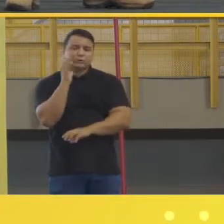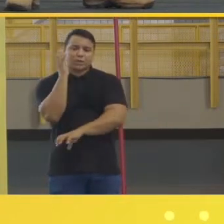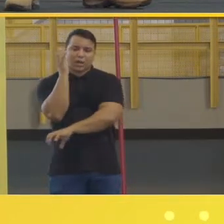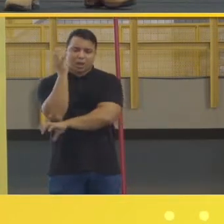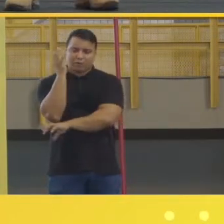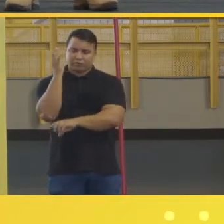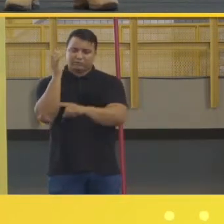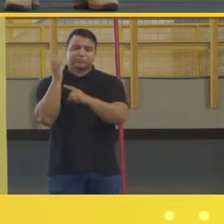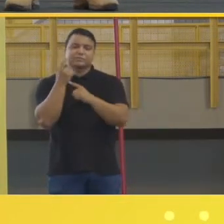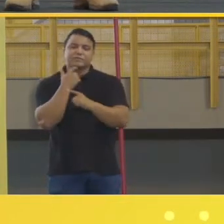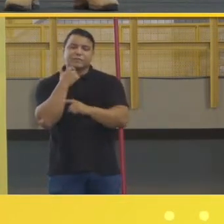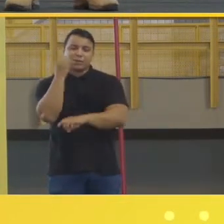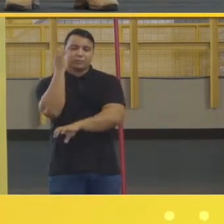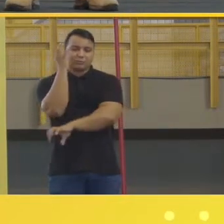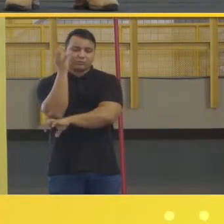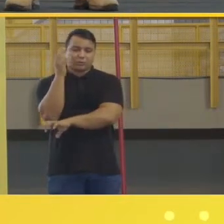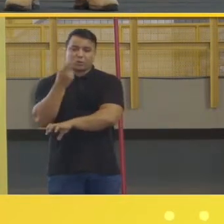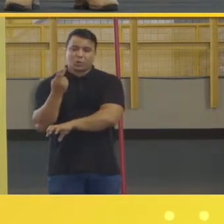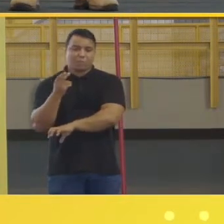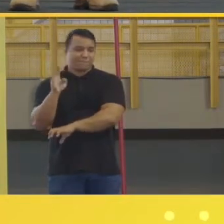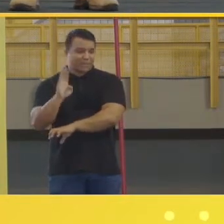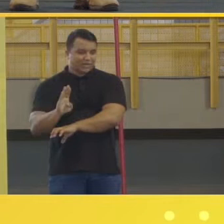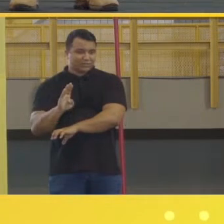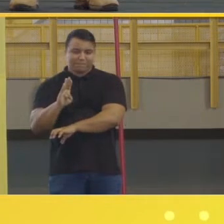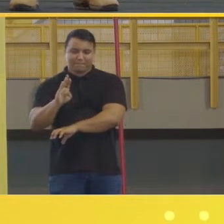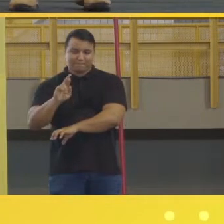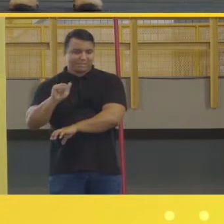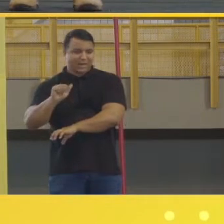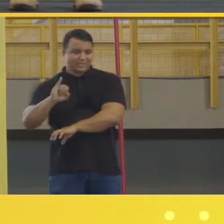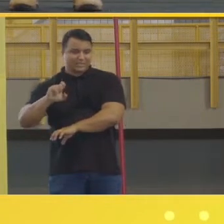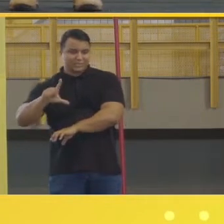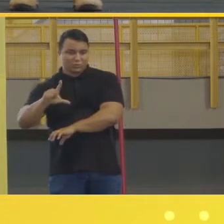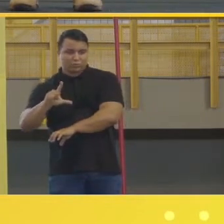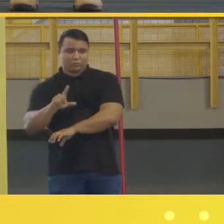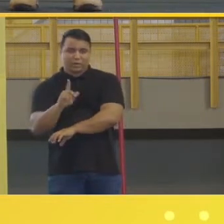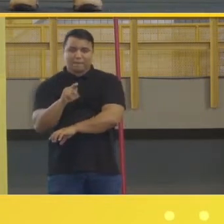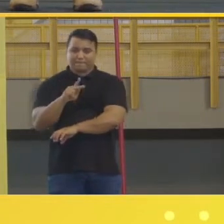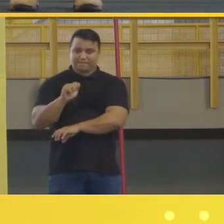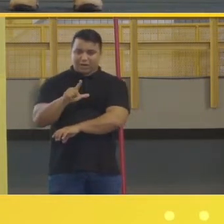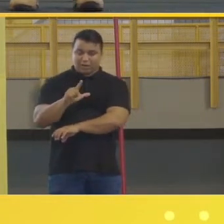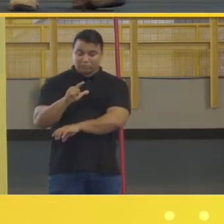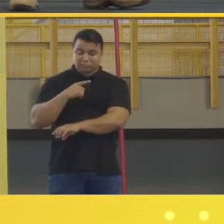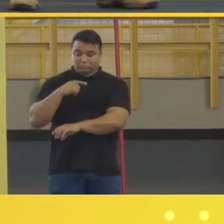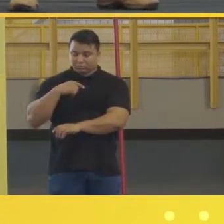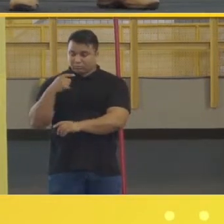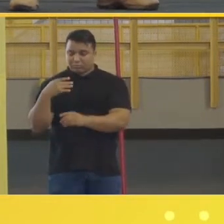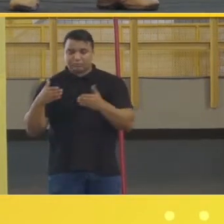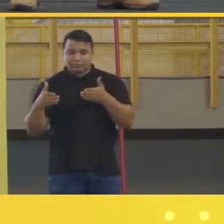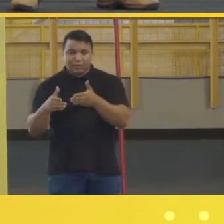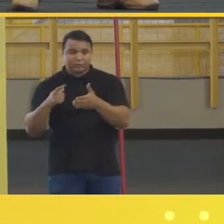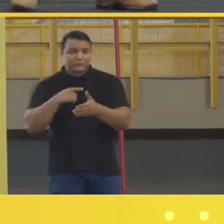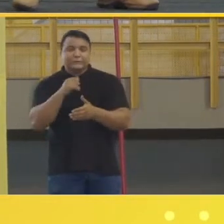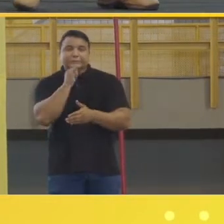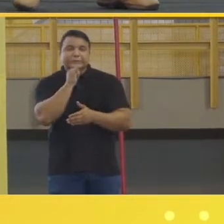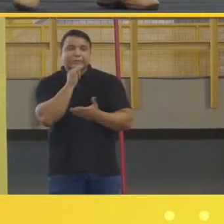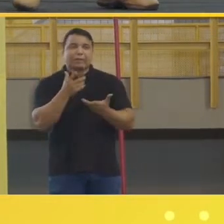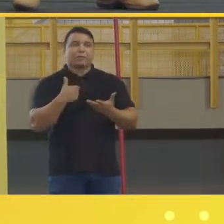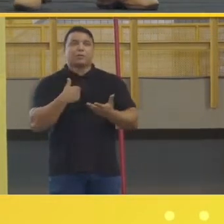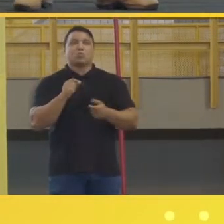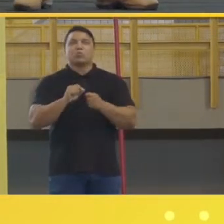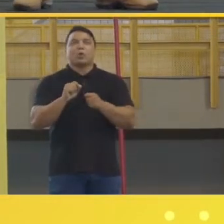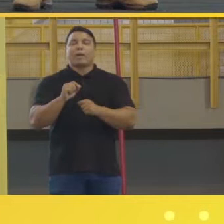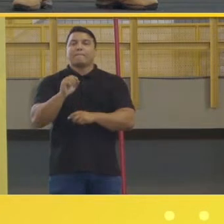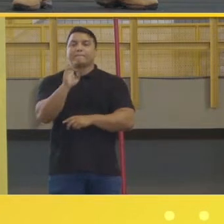Refere-se exatamente àquela que foi responsável por dar o nosso devido nome. Observe que fazer essa pergunta, o que